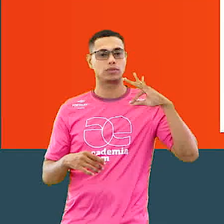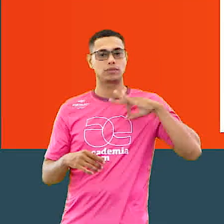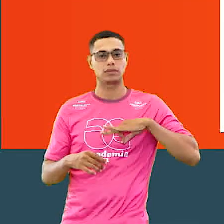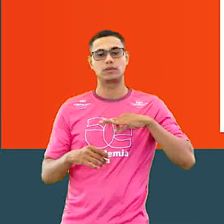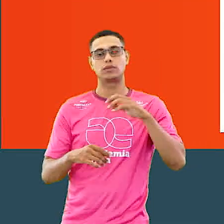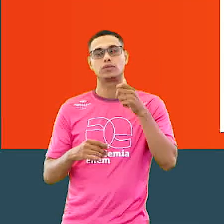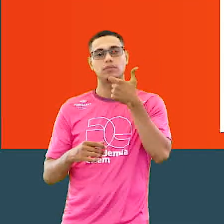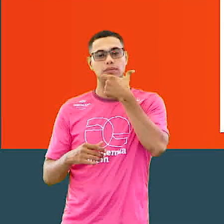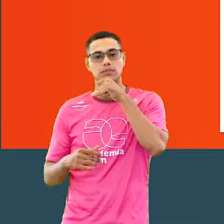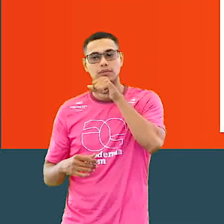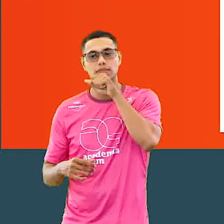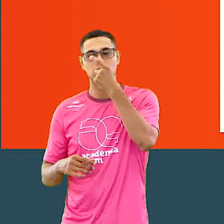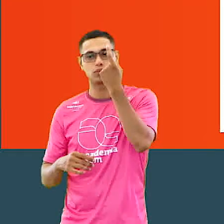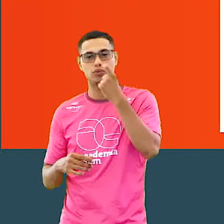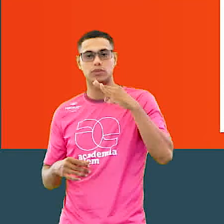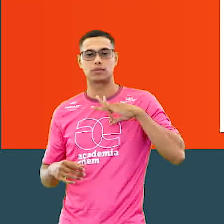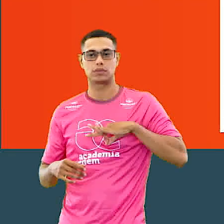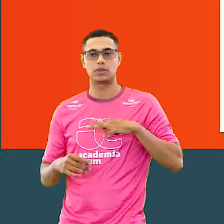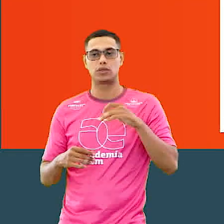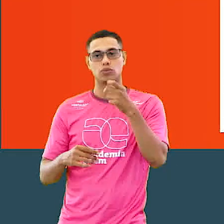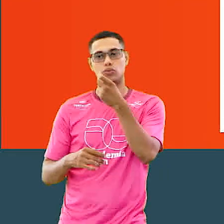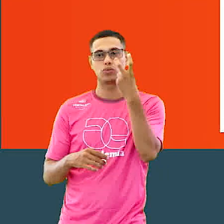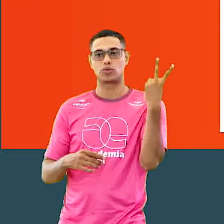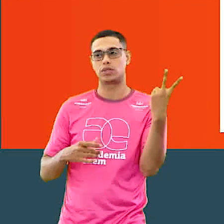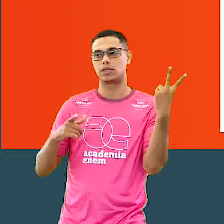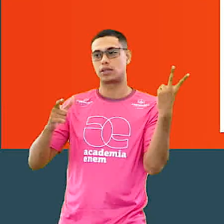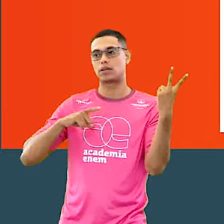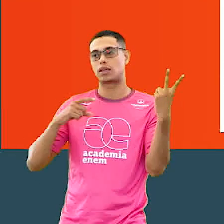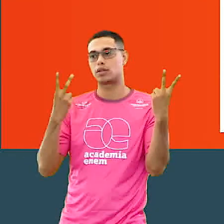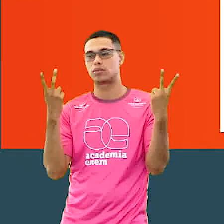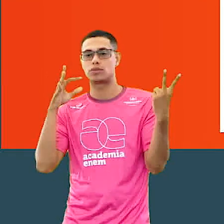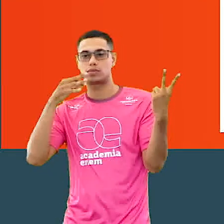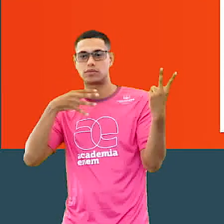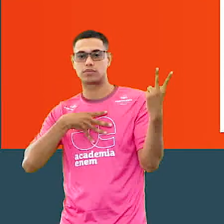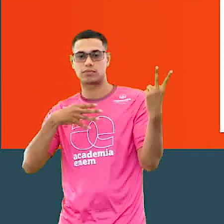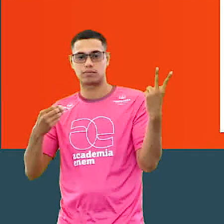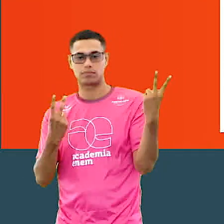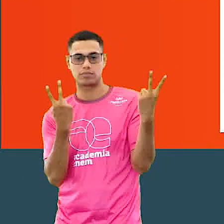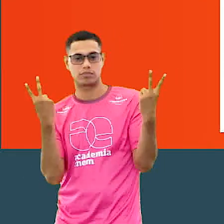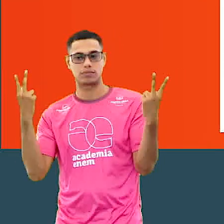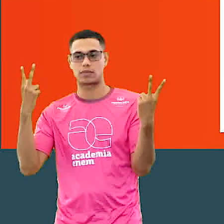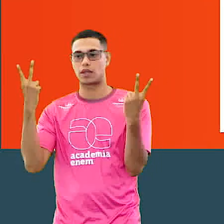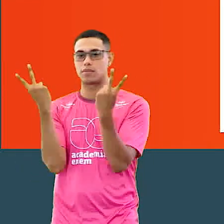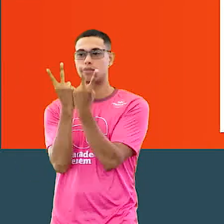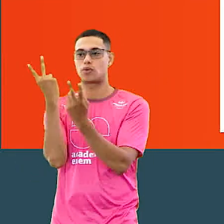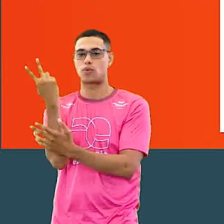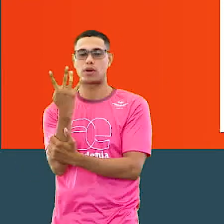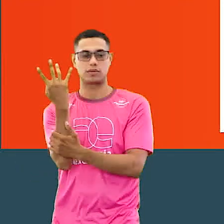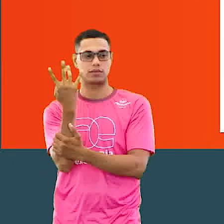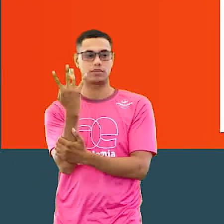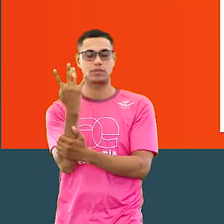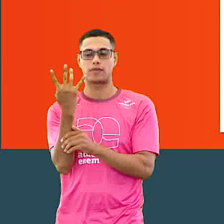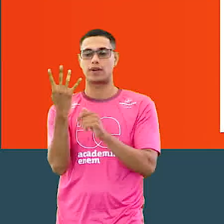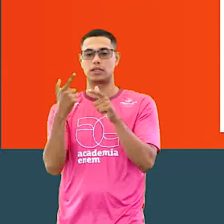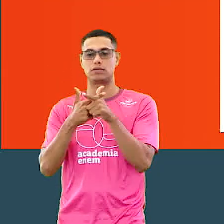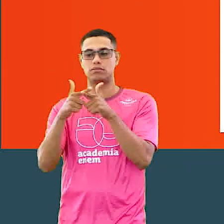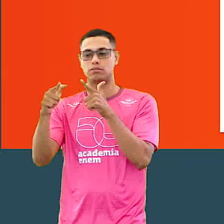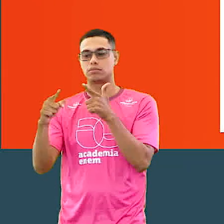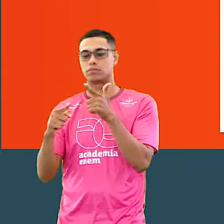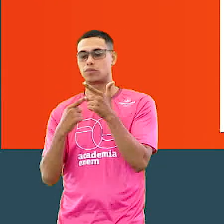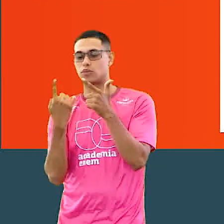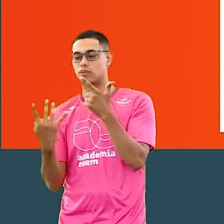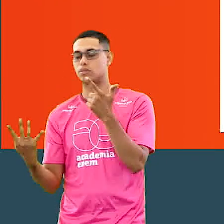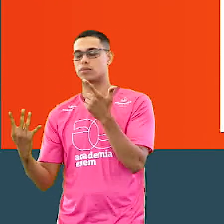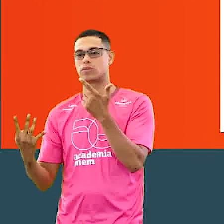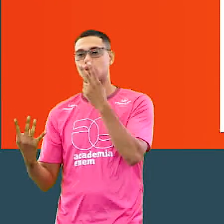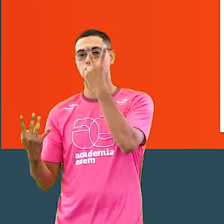2. Ninguém mais ganha nada. Tem 2 filhos só. São 4 pessoas. Quando você divide 2 salários